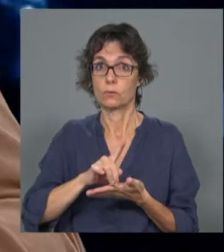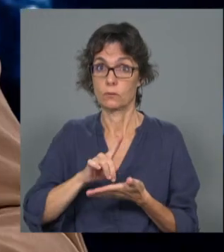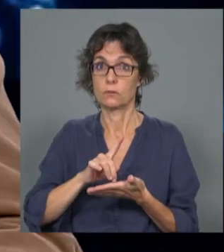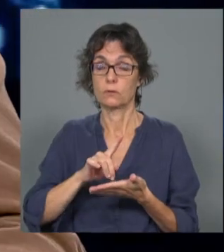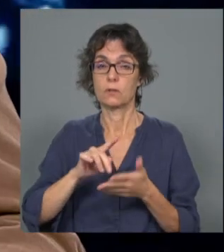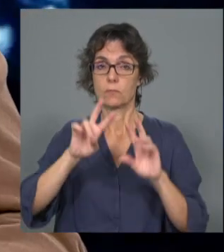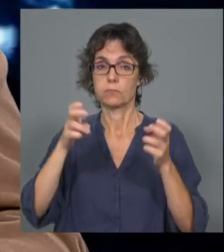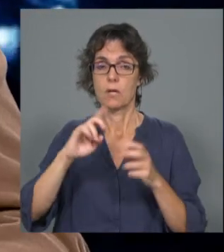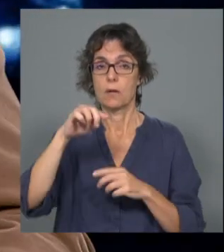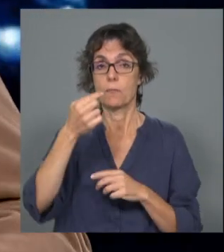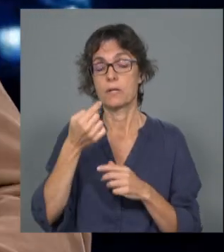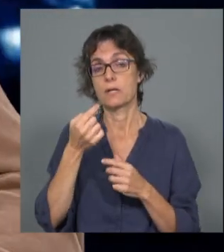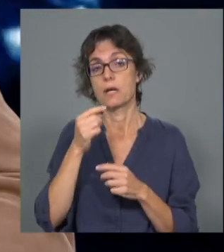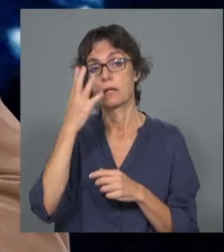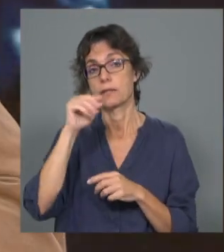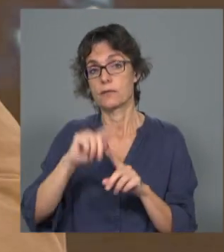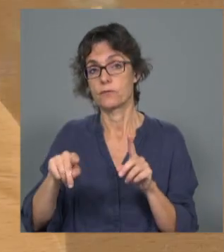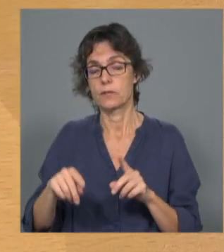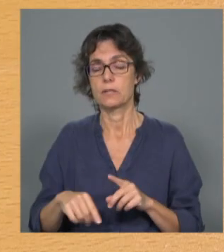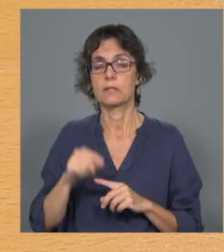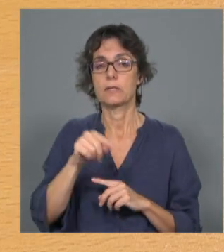outro dia, é de que a Rússia